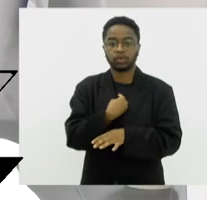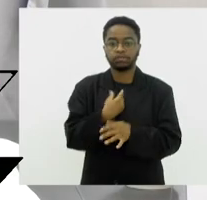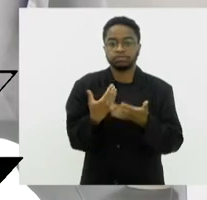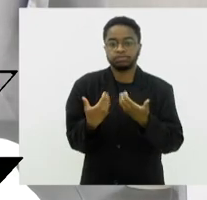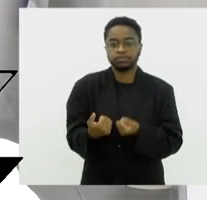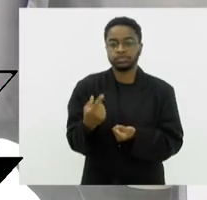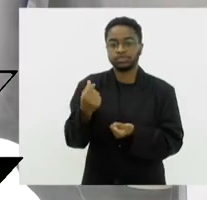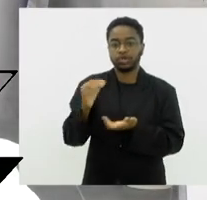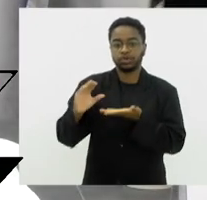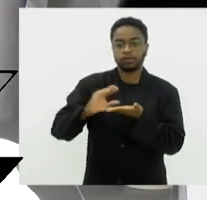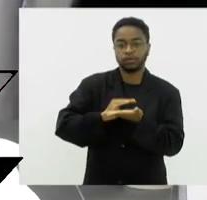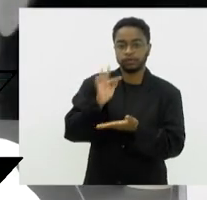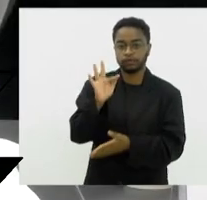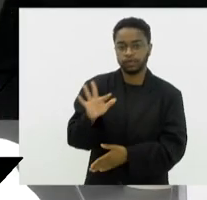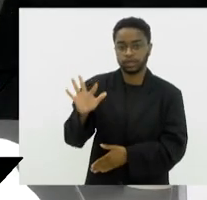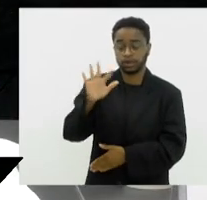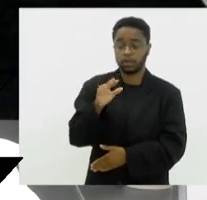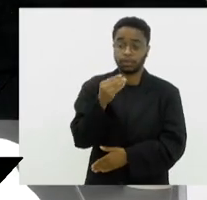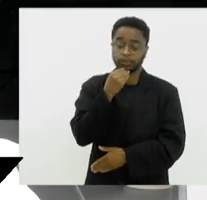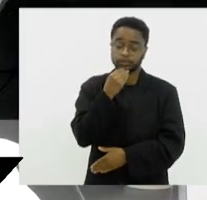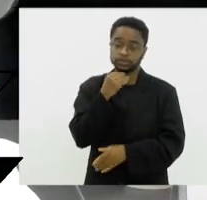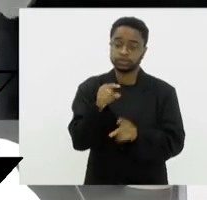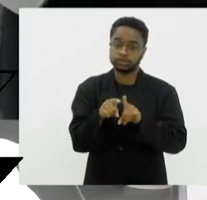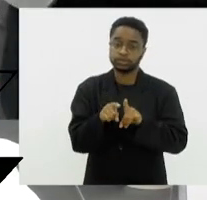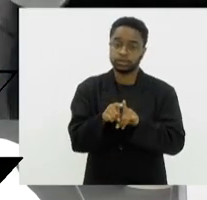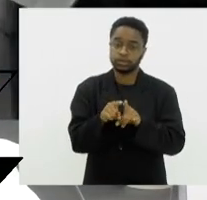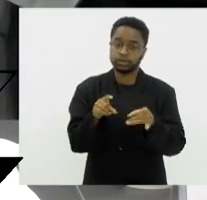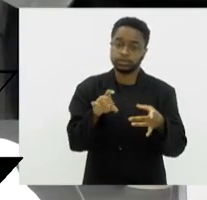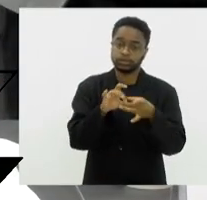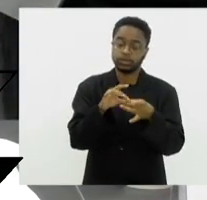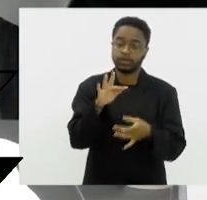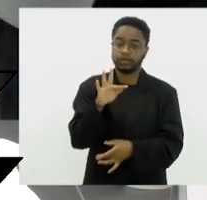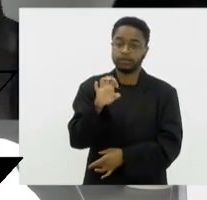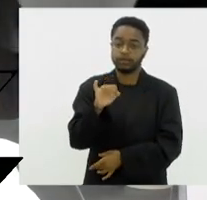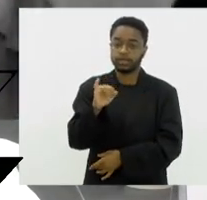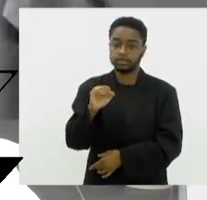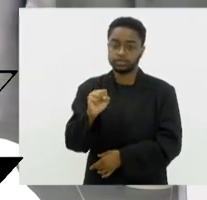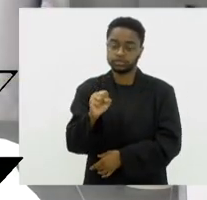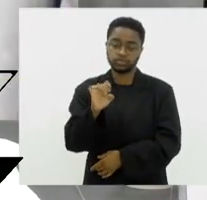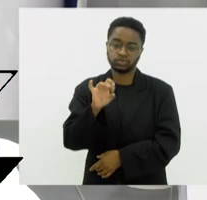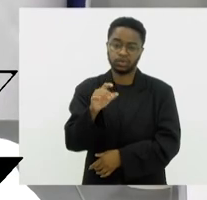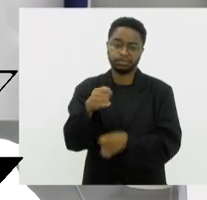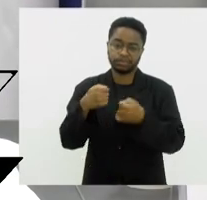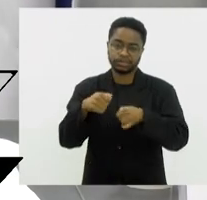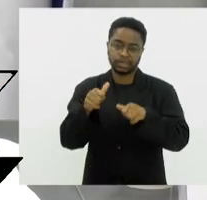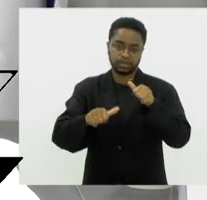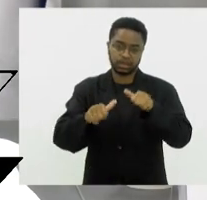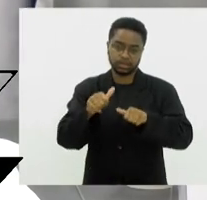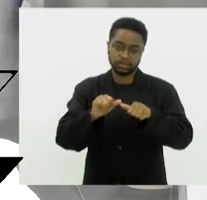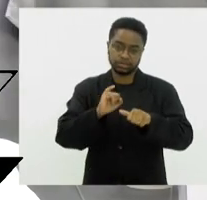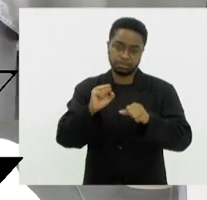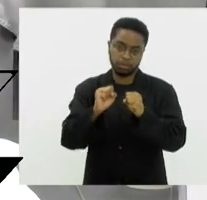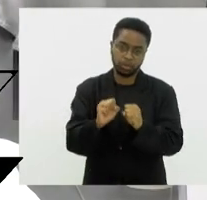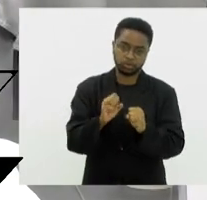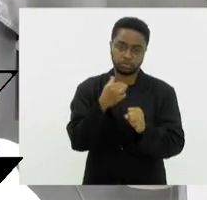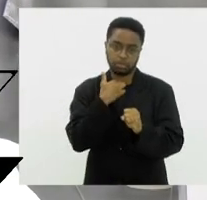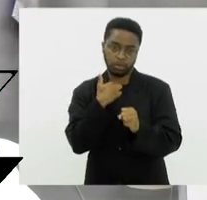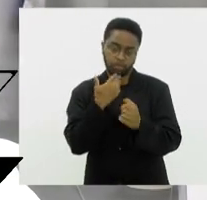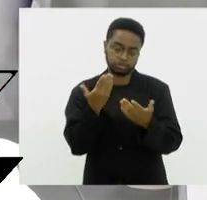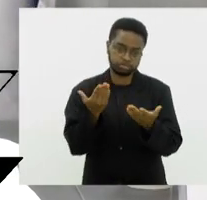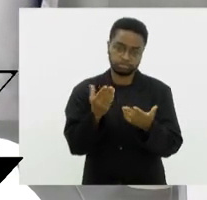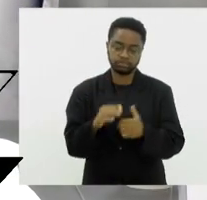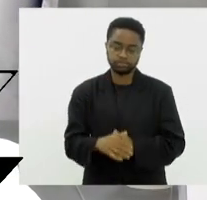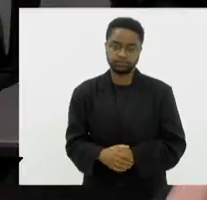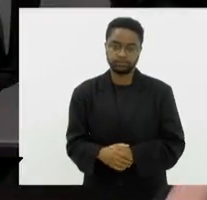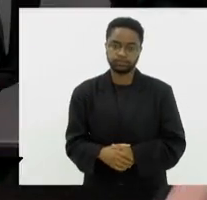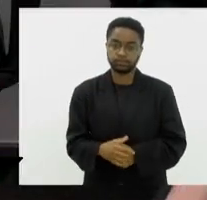recurso federal, que poderiam também serem alocados no próprio FEIS. Mas é uma questão de análise, se pode ou não. O que eu acho, senhor presidente,